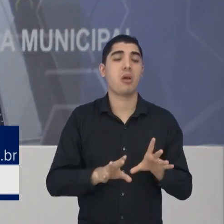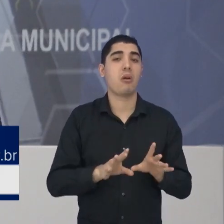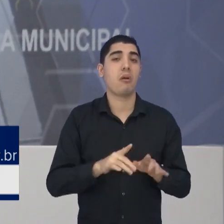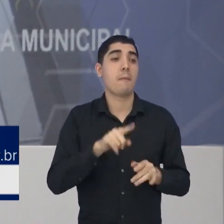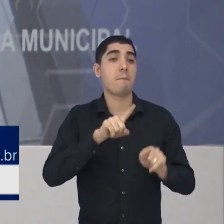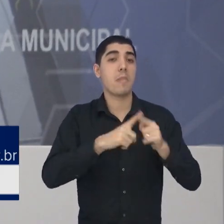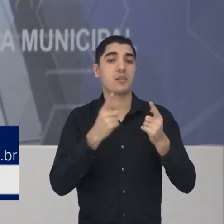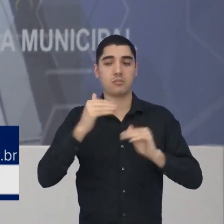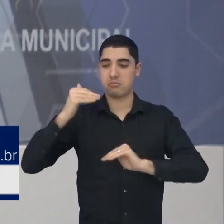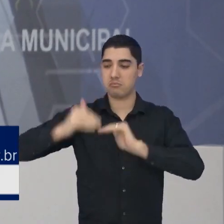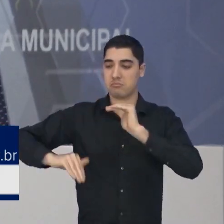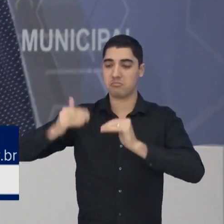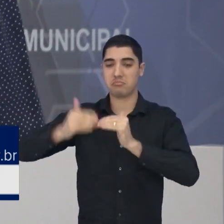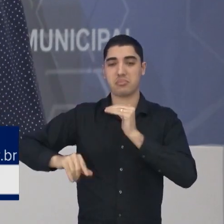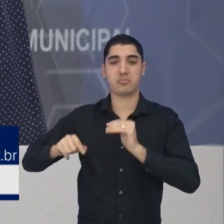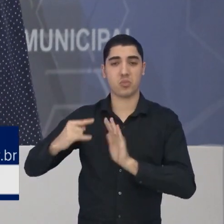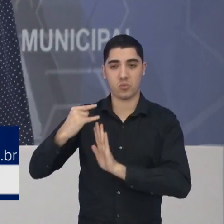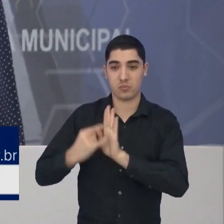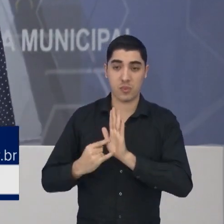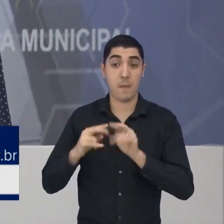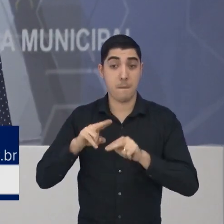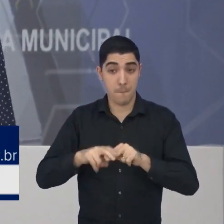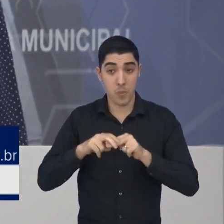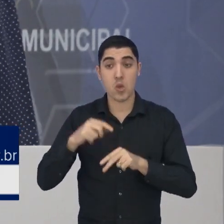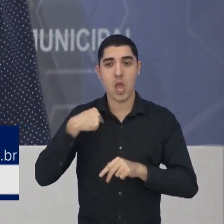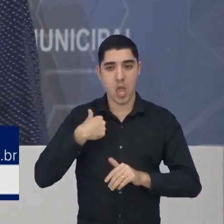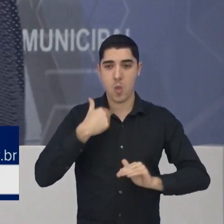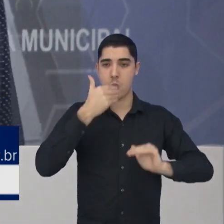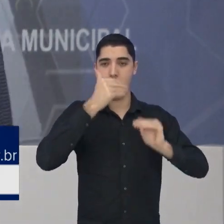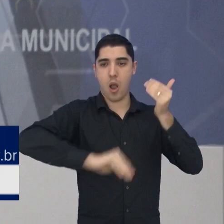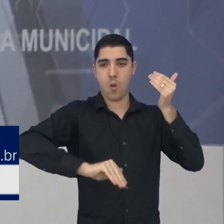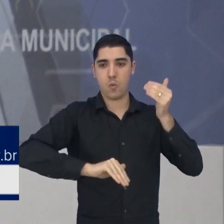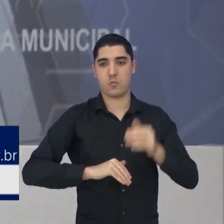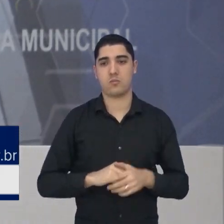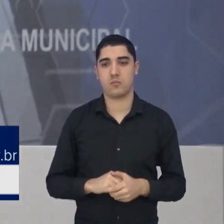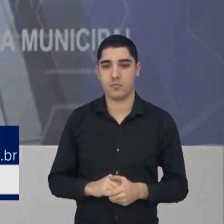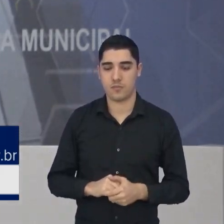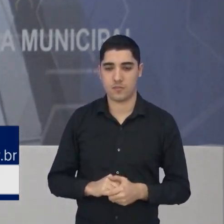que disso eles manjam muito. Por isso que eu vou votar contra.